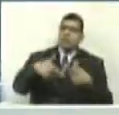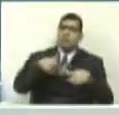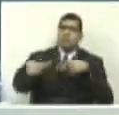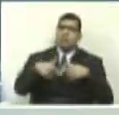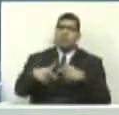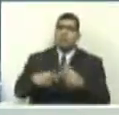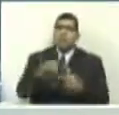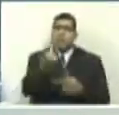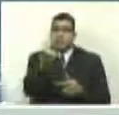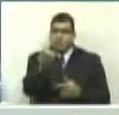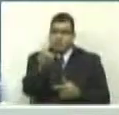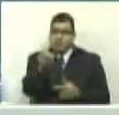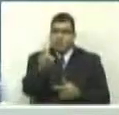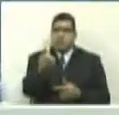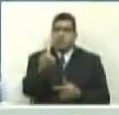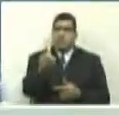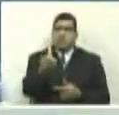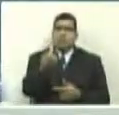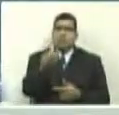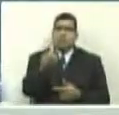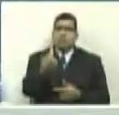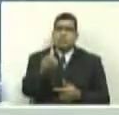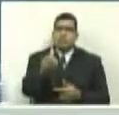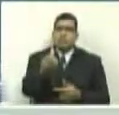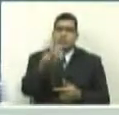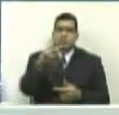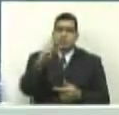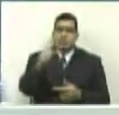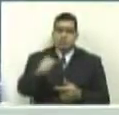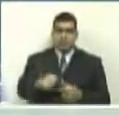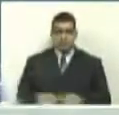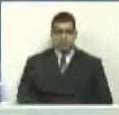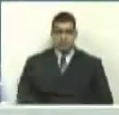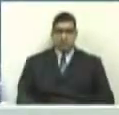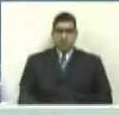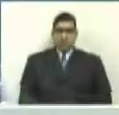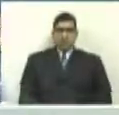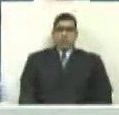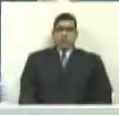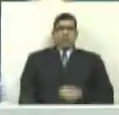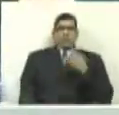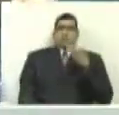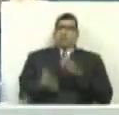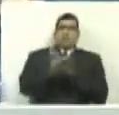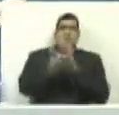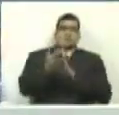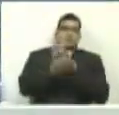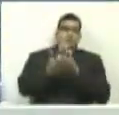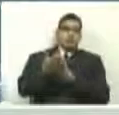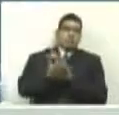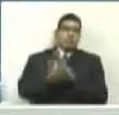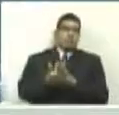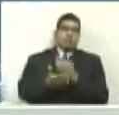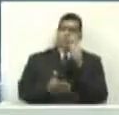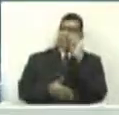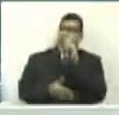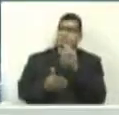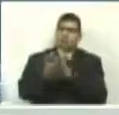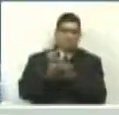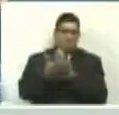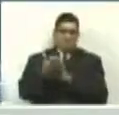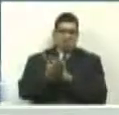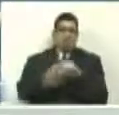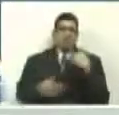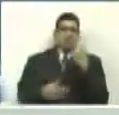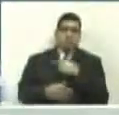para 648 mil amazonenses? Nós não temos nada a ver com isso?